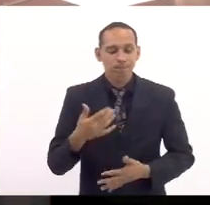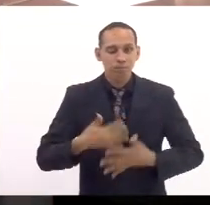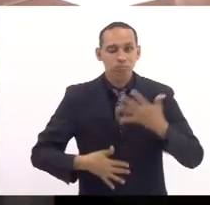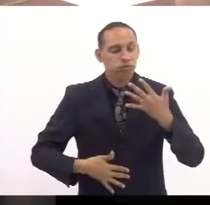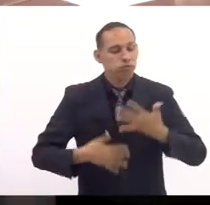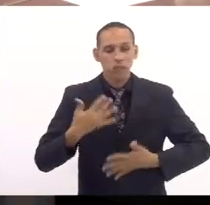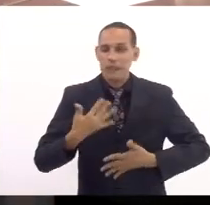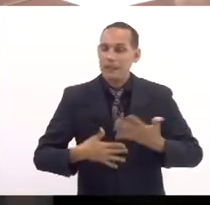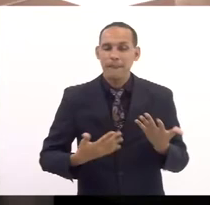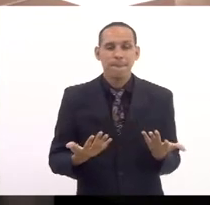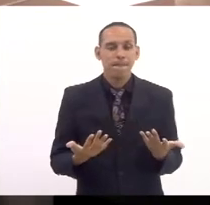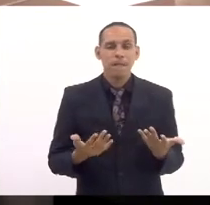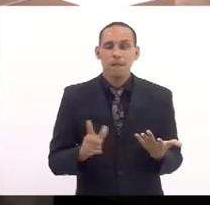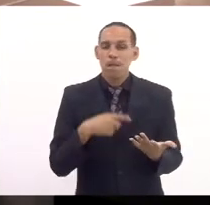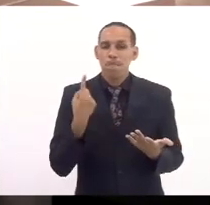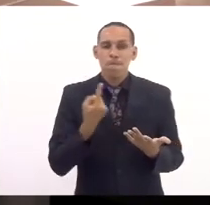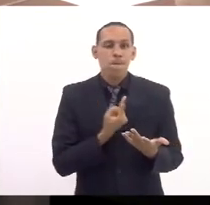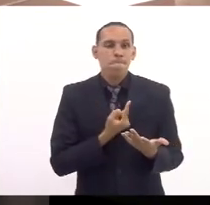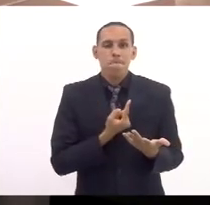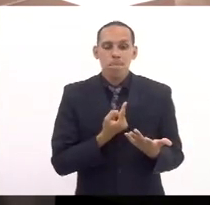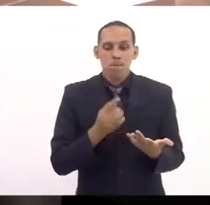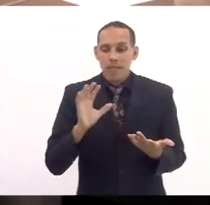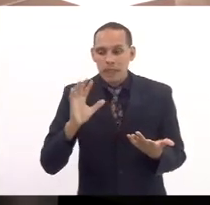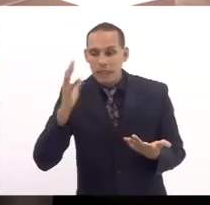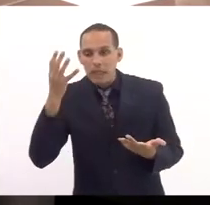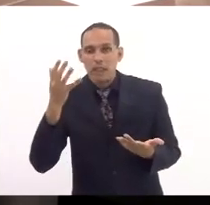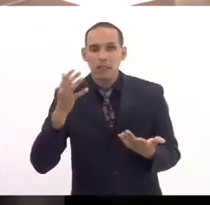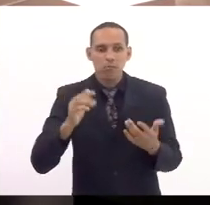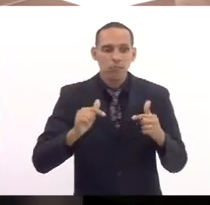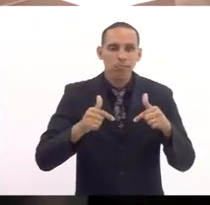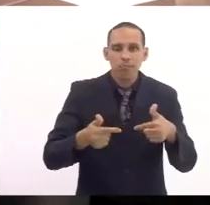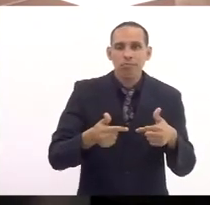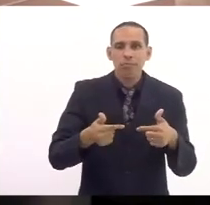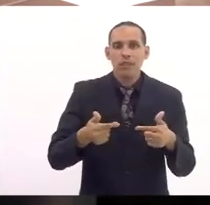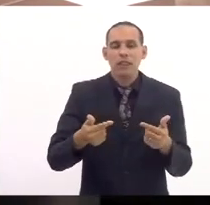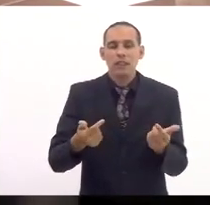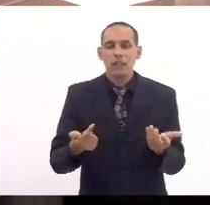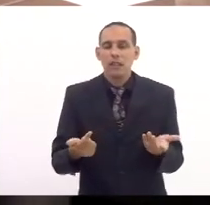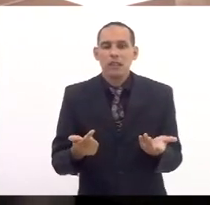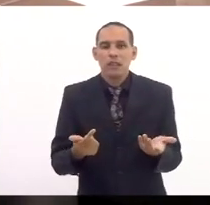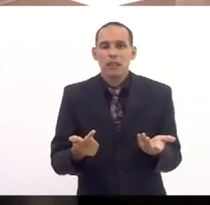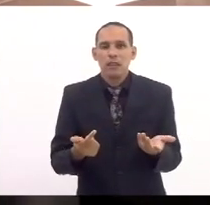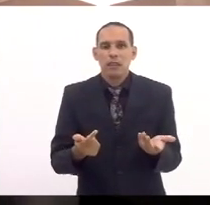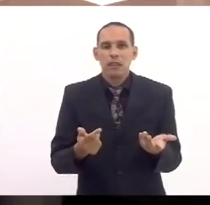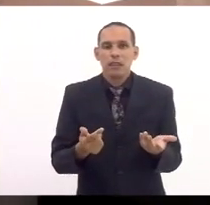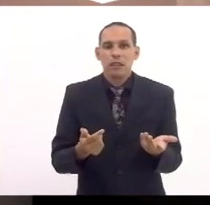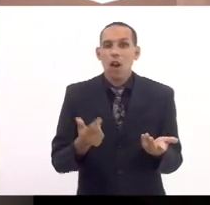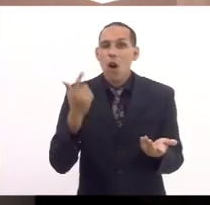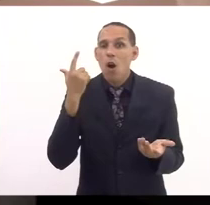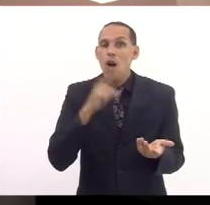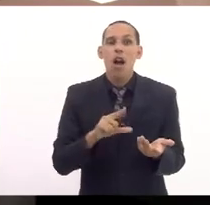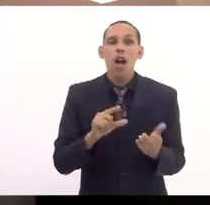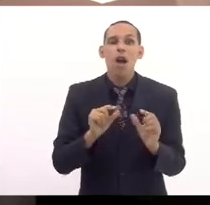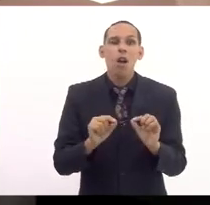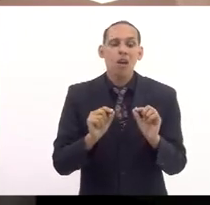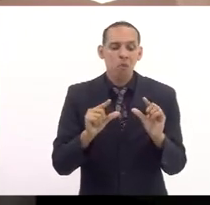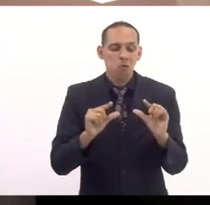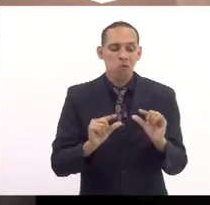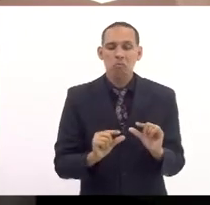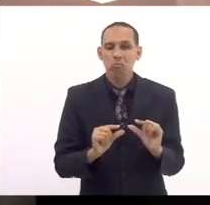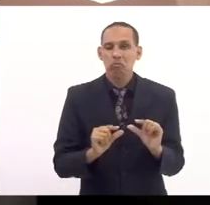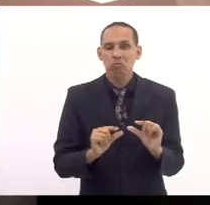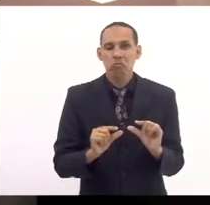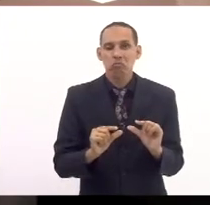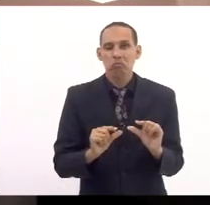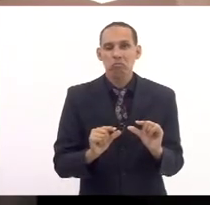gente incremente as nossas ações, e isso... não tenha dado resultado imediato. Né?